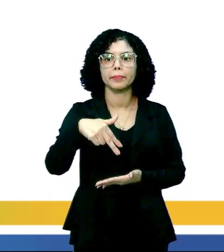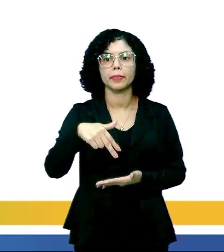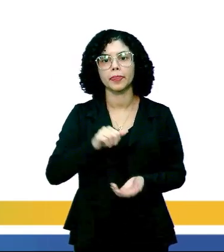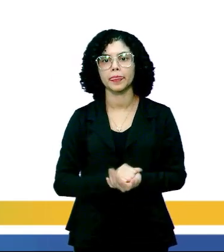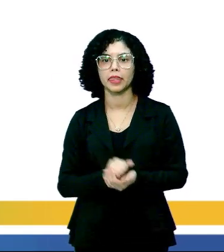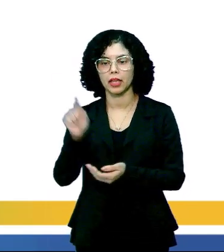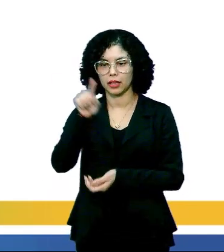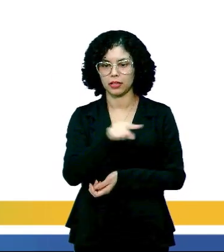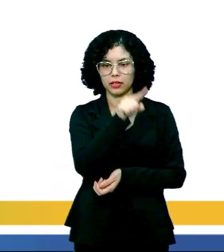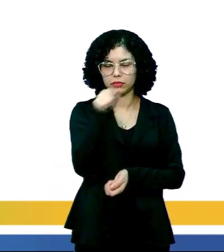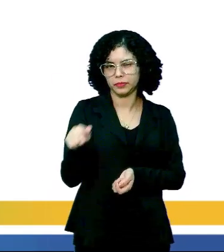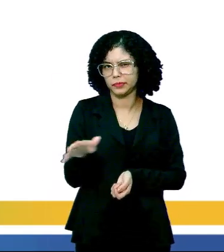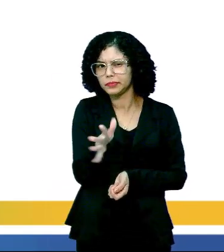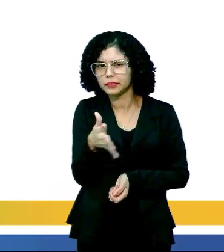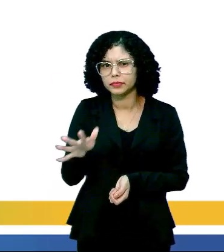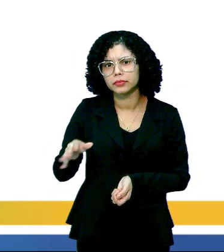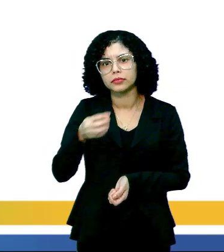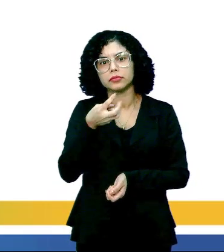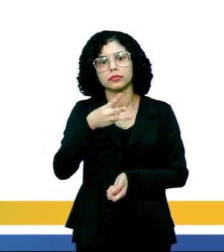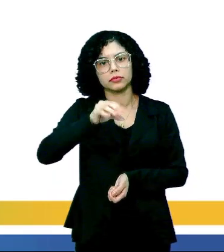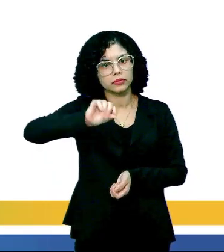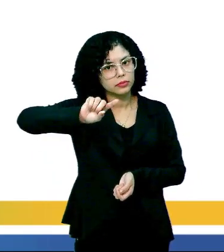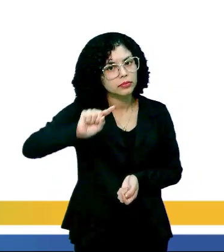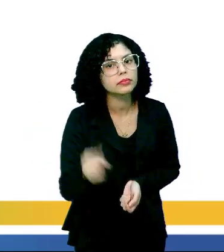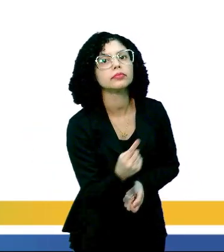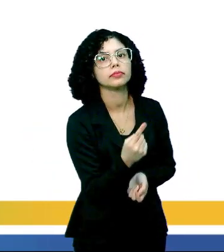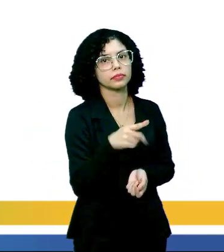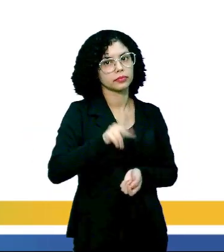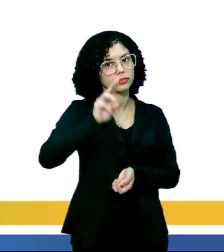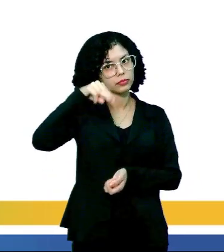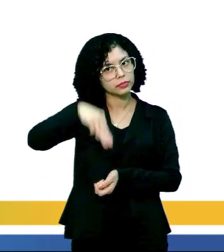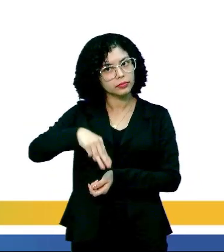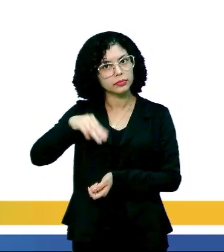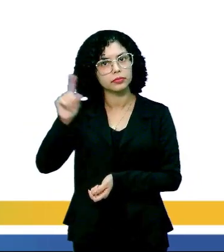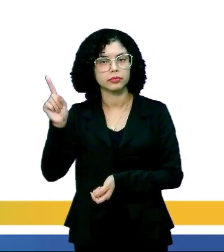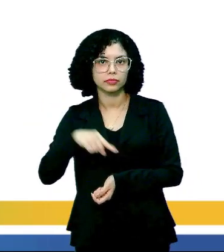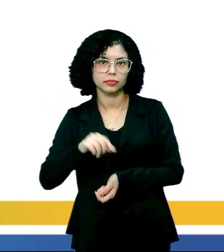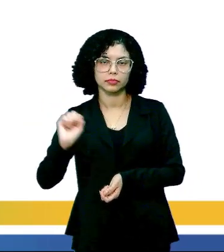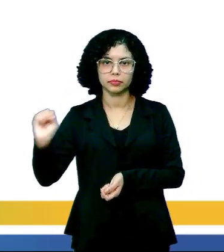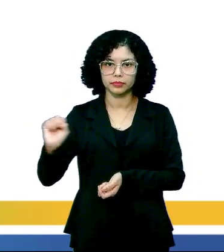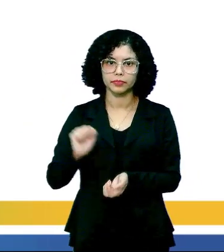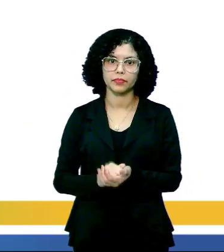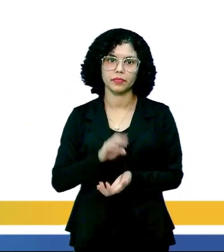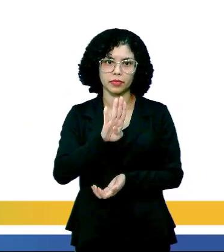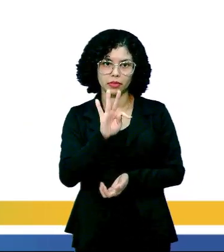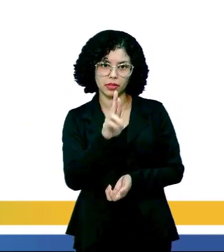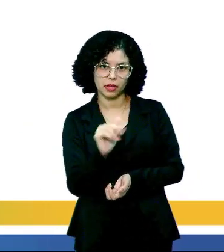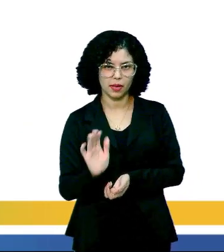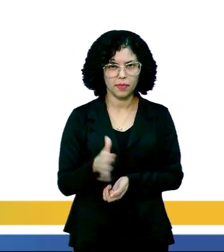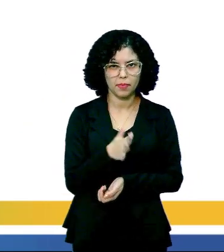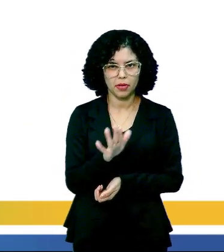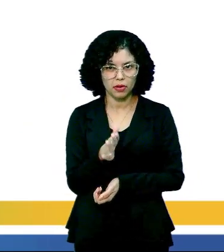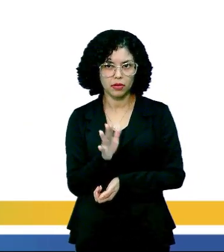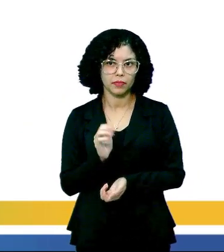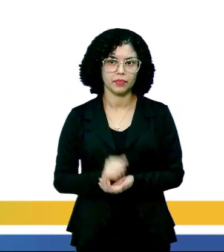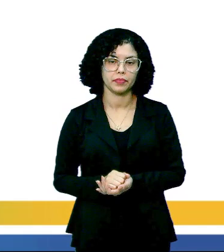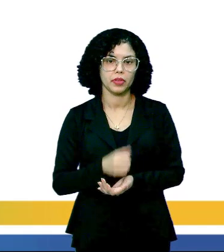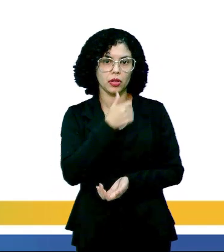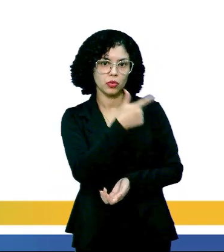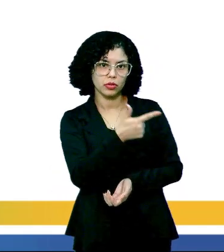partícula alfa ela é de aproximadamente 30.000 km por segundo. A beta ela tem uma velocidade de